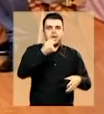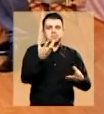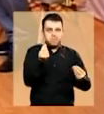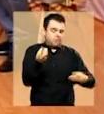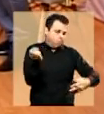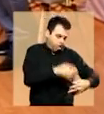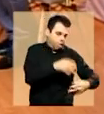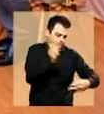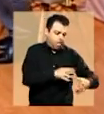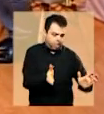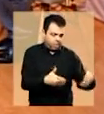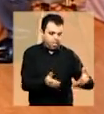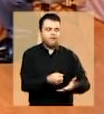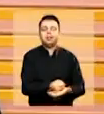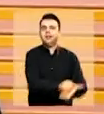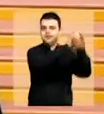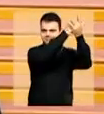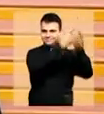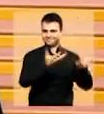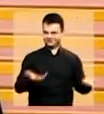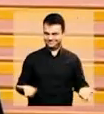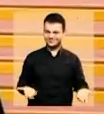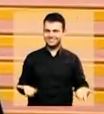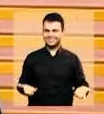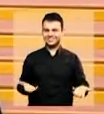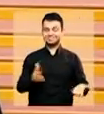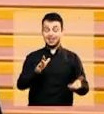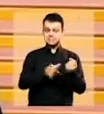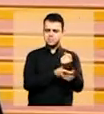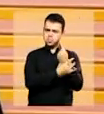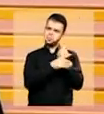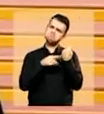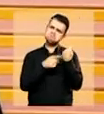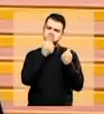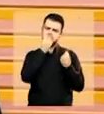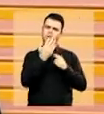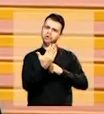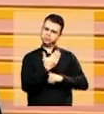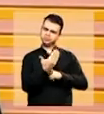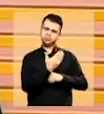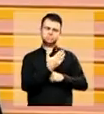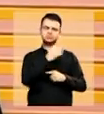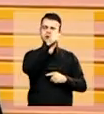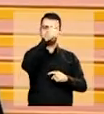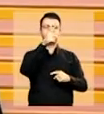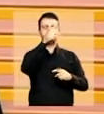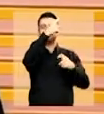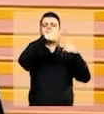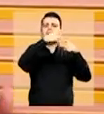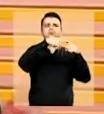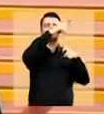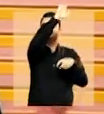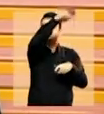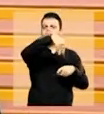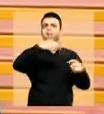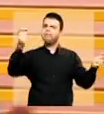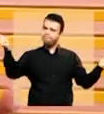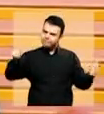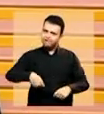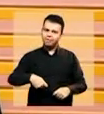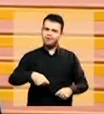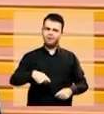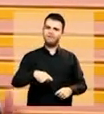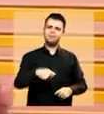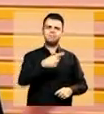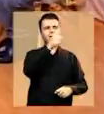Com certeza. Porque como a cobertura do seguro ela é muito bacana, você chama o médico vem ali, porque lá antibióticos, é como o Brasil, você